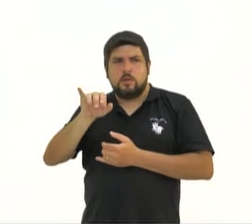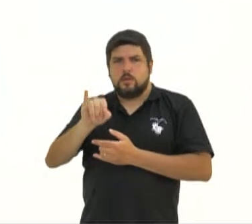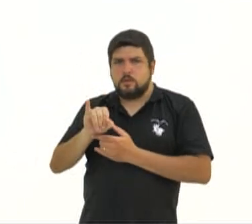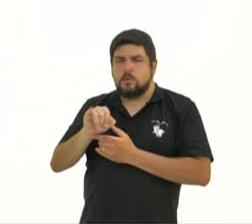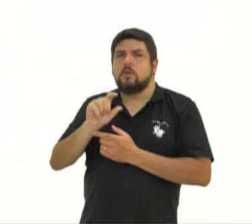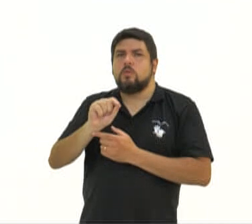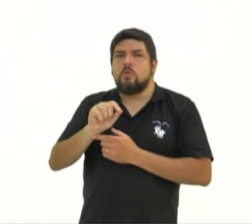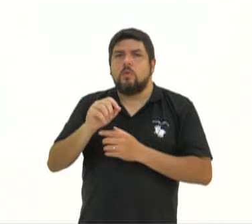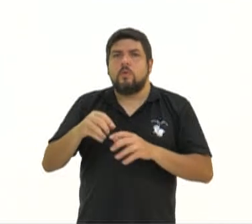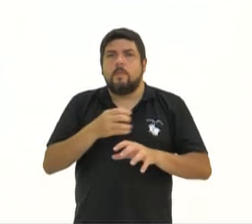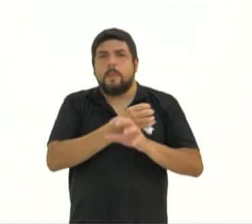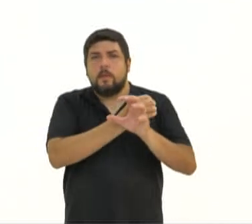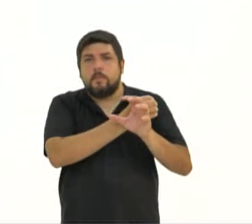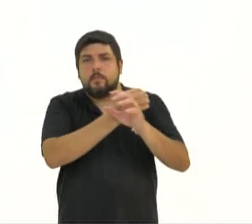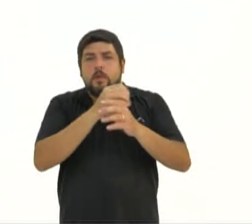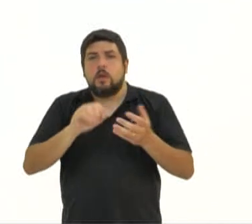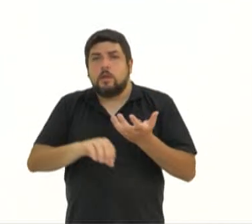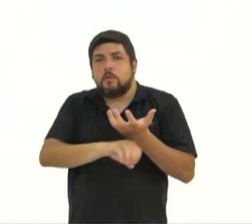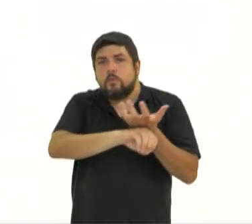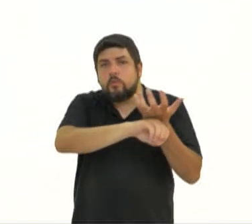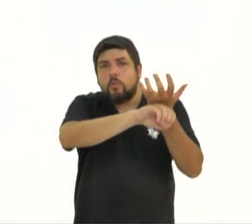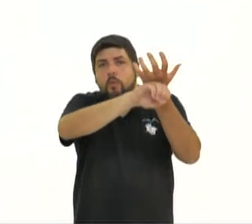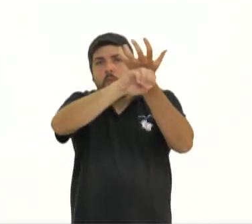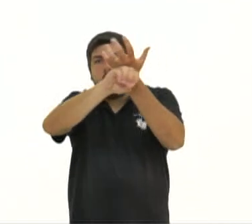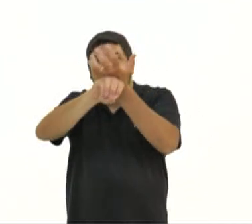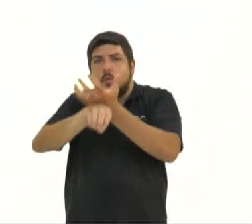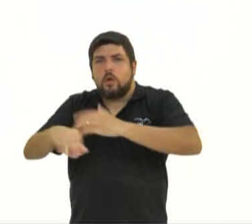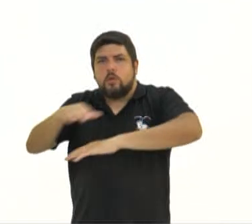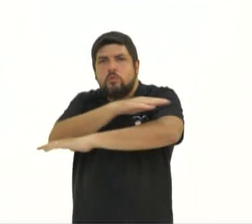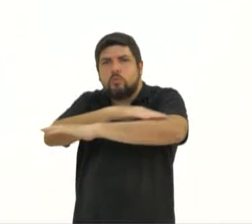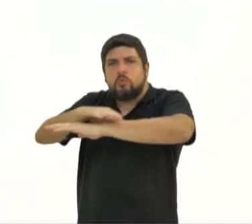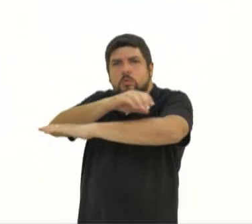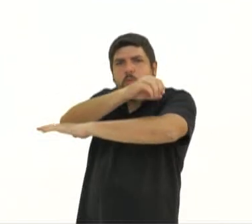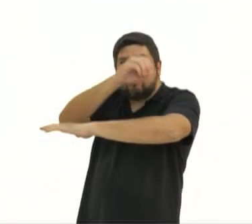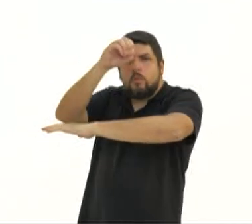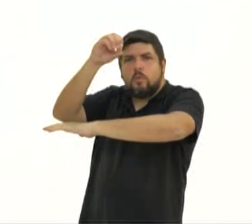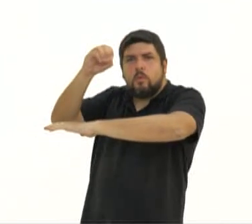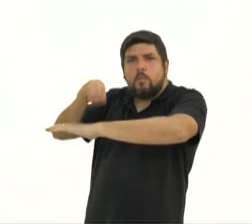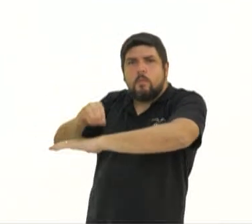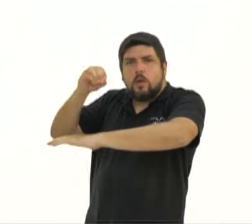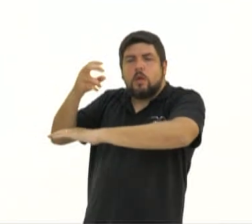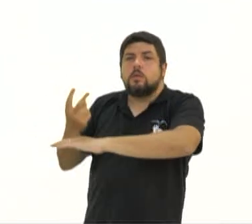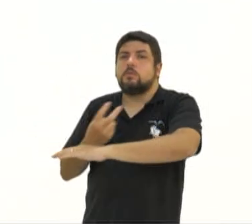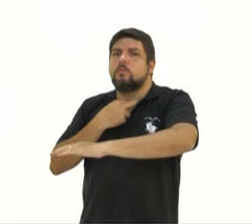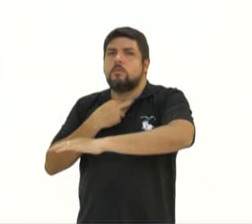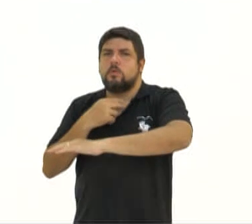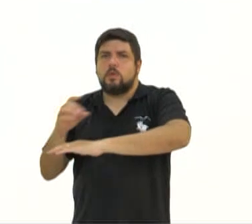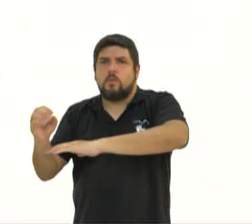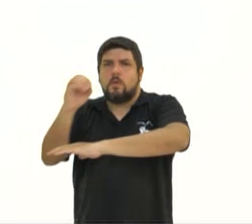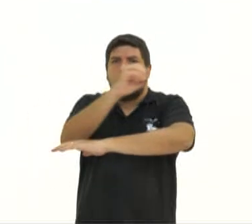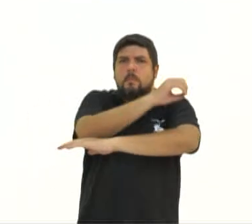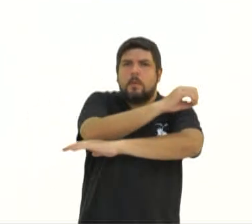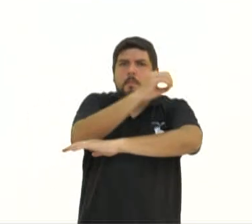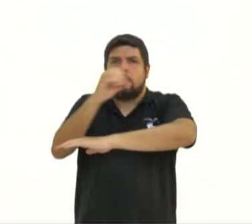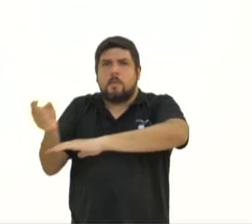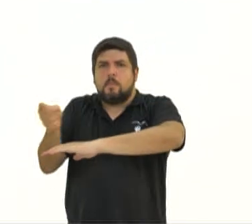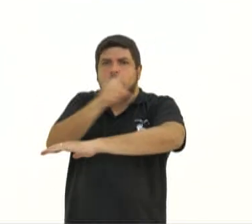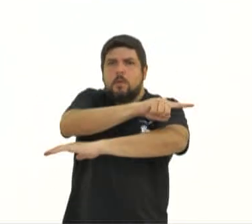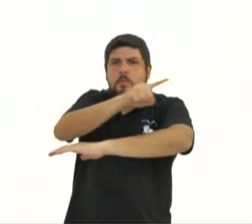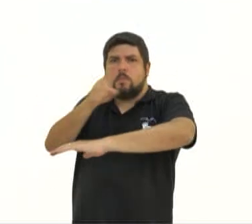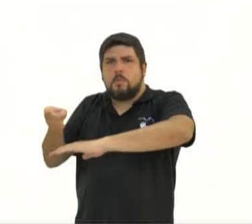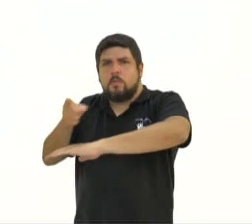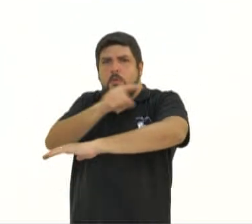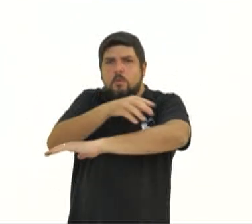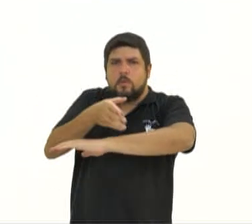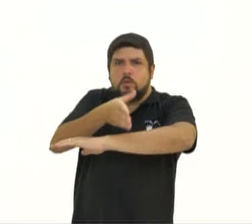que esse objeto era uma peteca, né? Então, existem manifestações também, né, do século 5 a.C., né, de